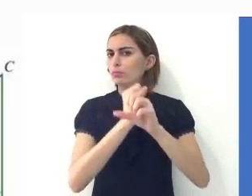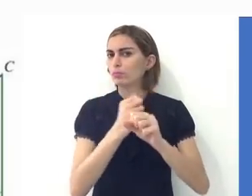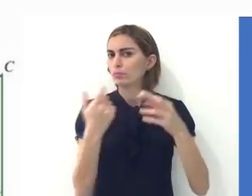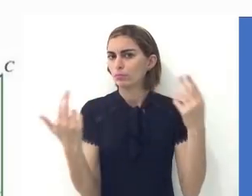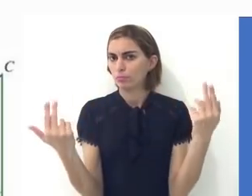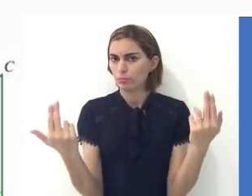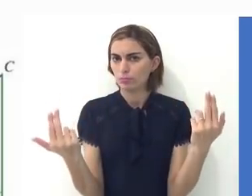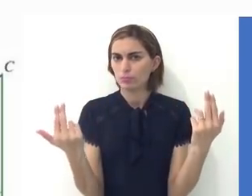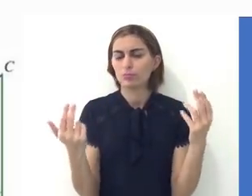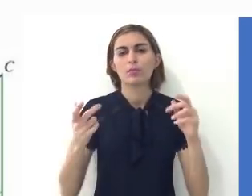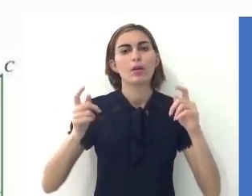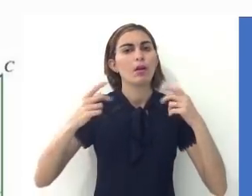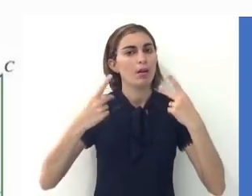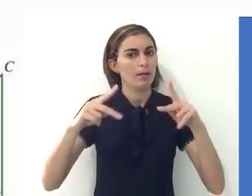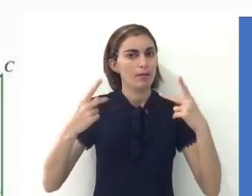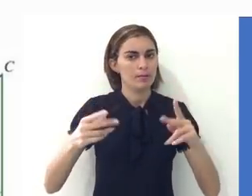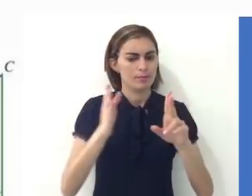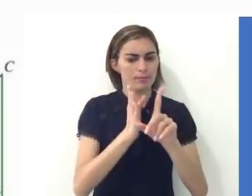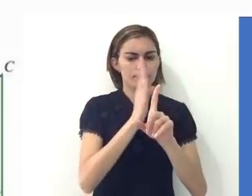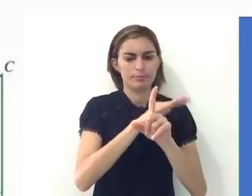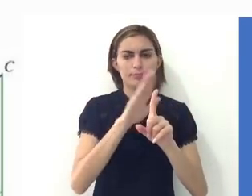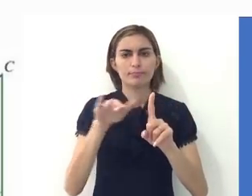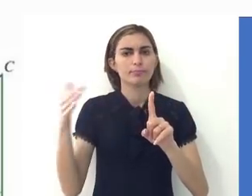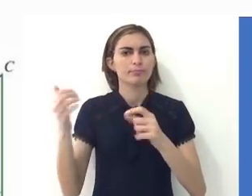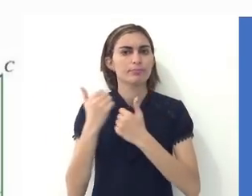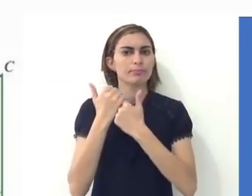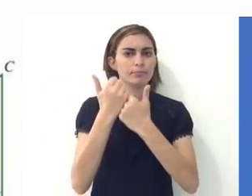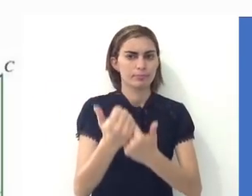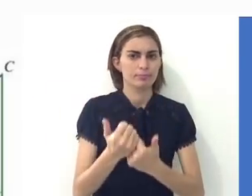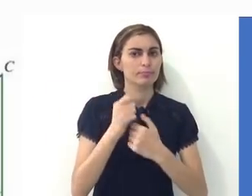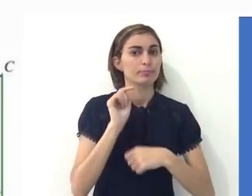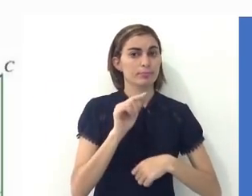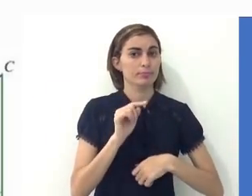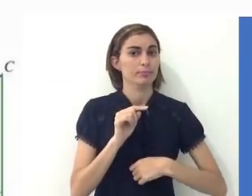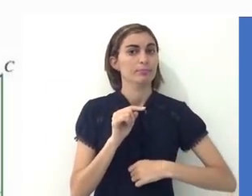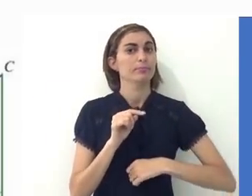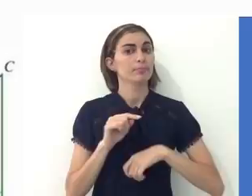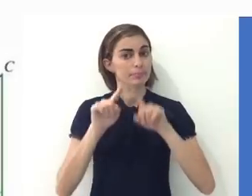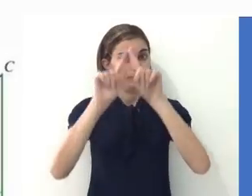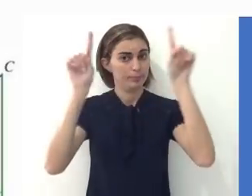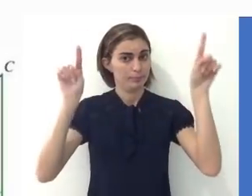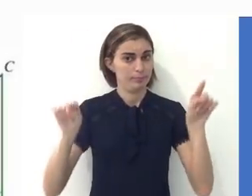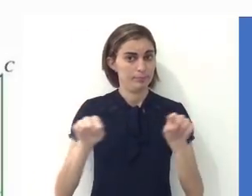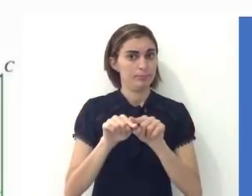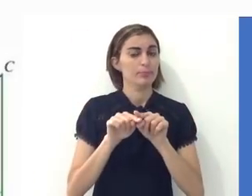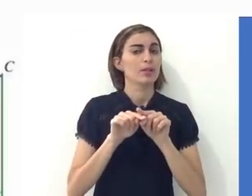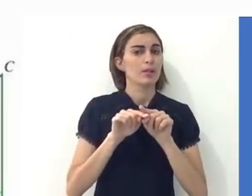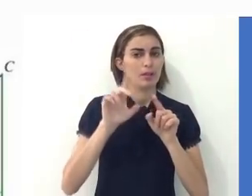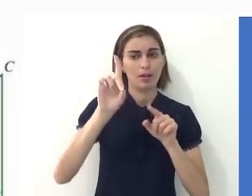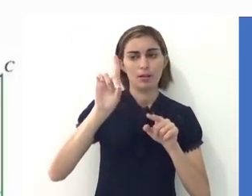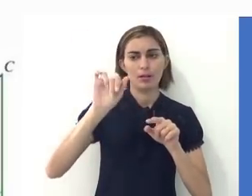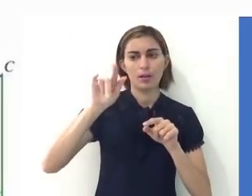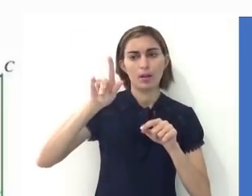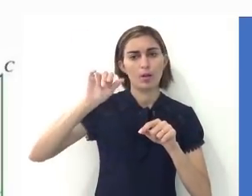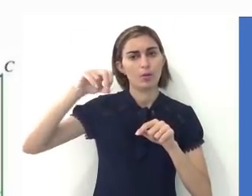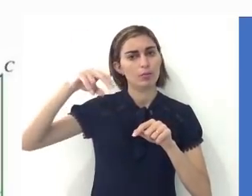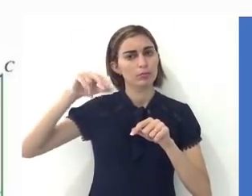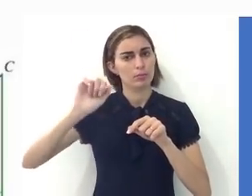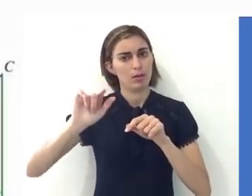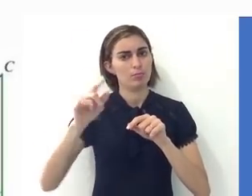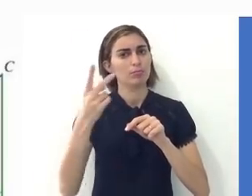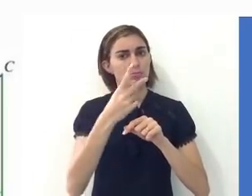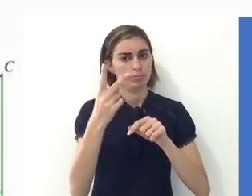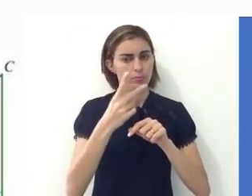mesma medida, esses lados estão representando ali no retângulo de cima as diagonais. Portanto,